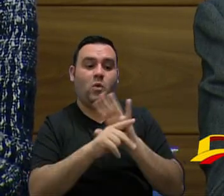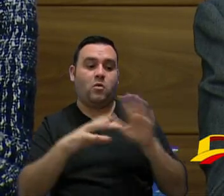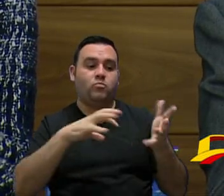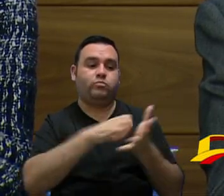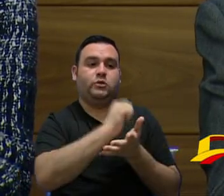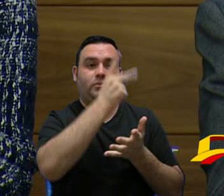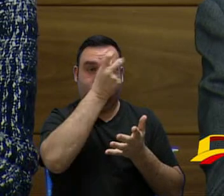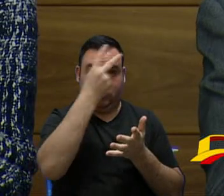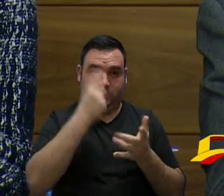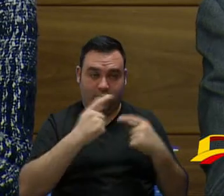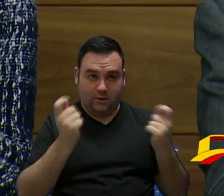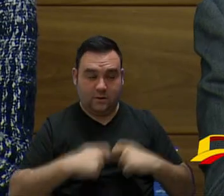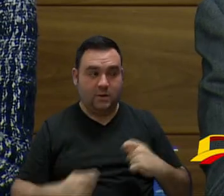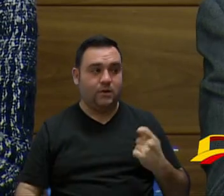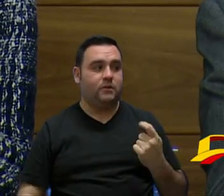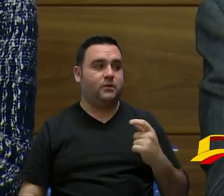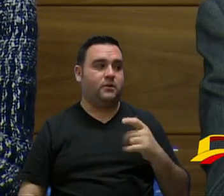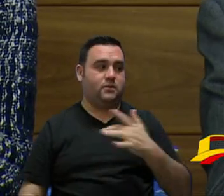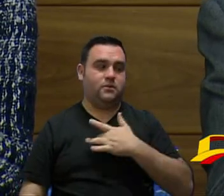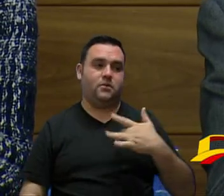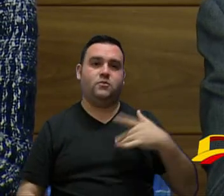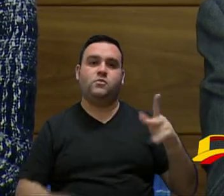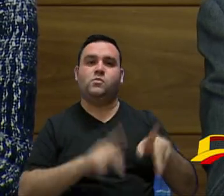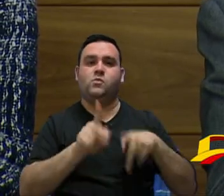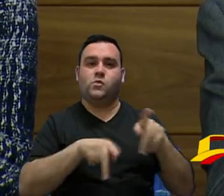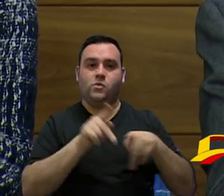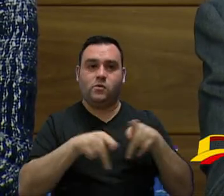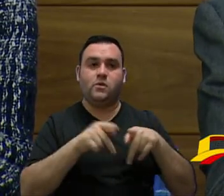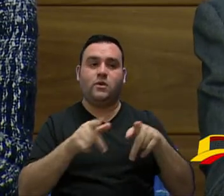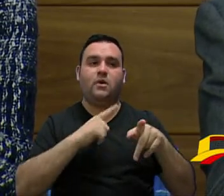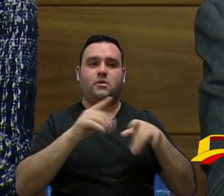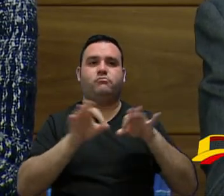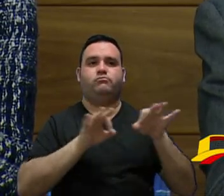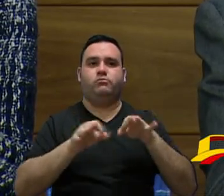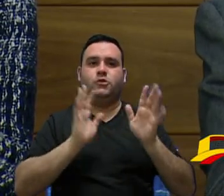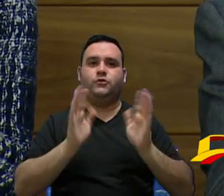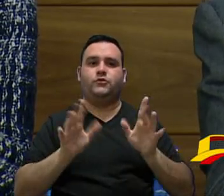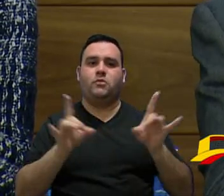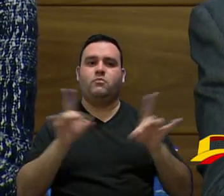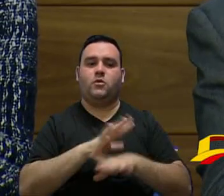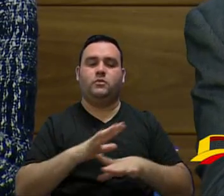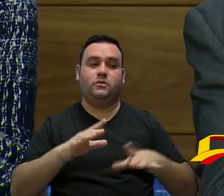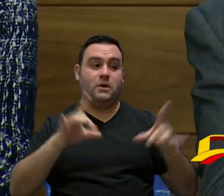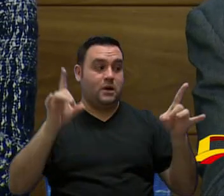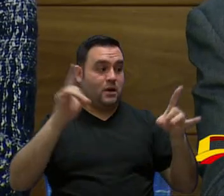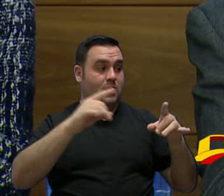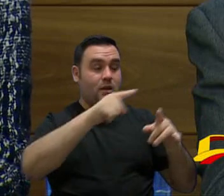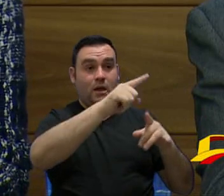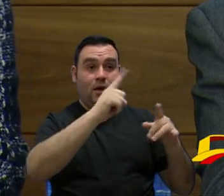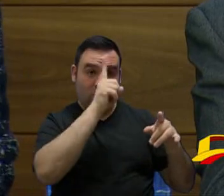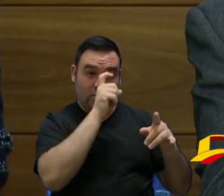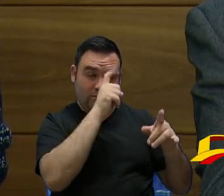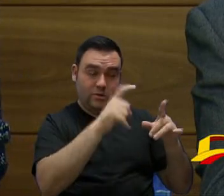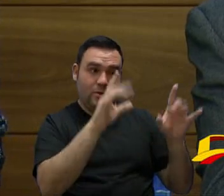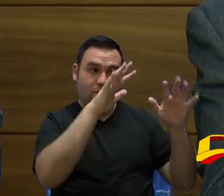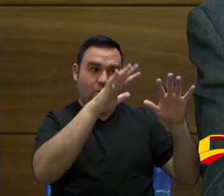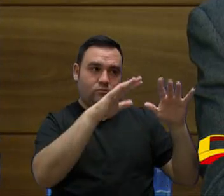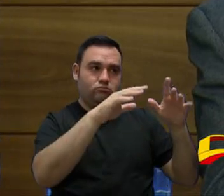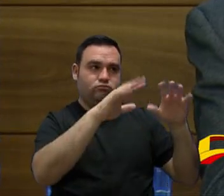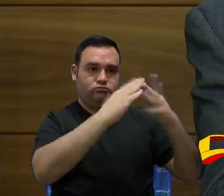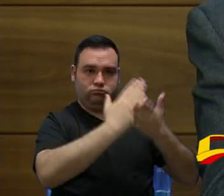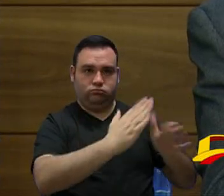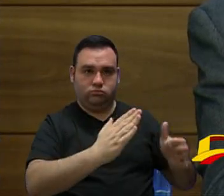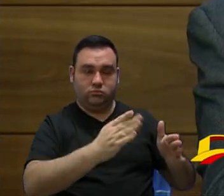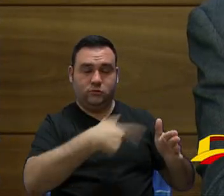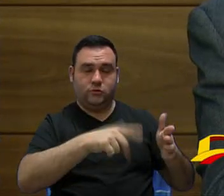equipamentos para serem utilizados na saúde pública como um todo foi realizado então terminou hospital de campanha as